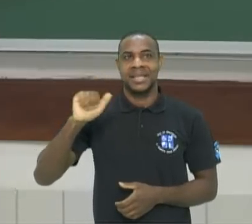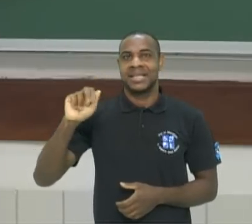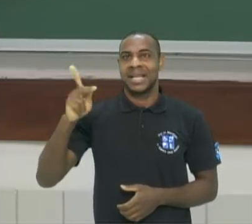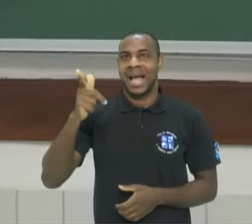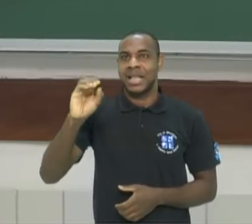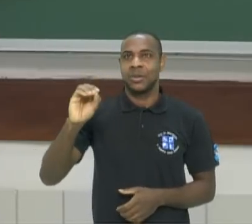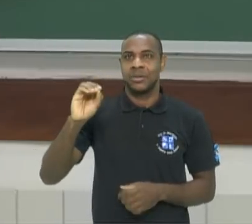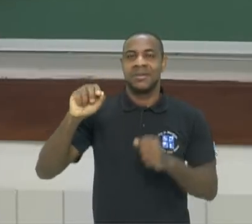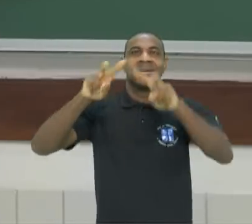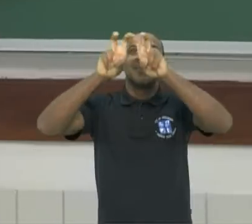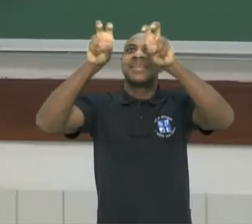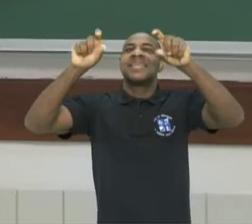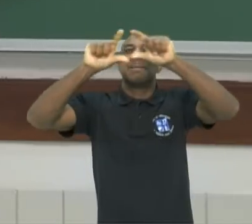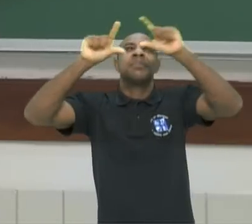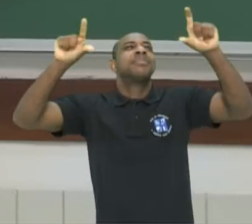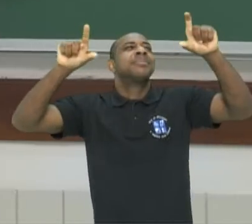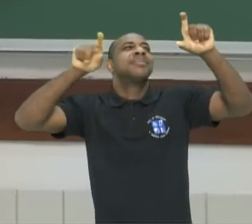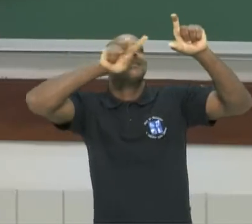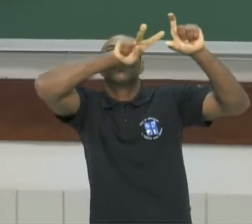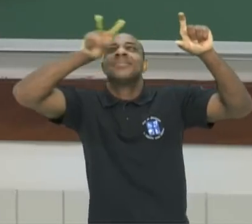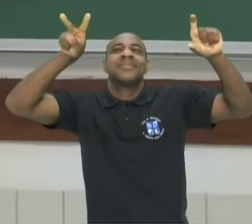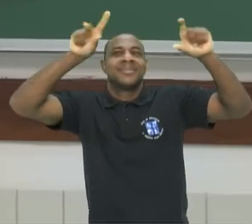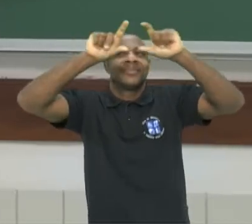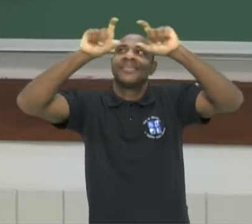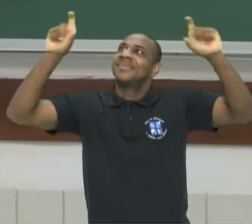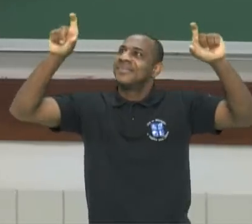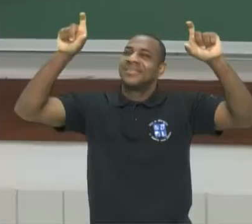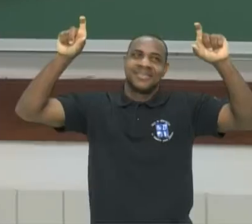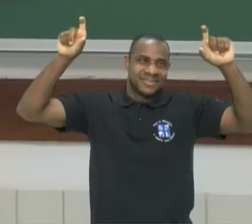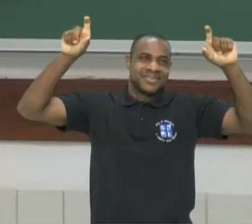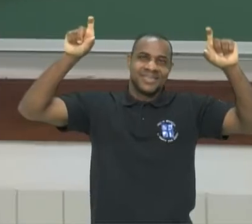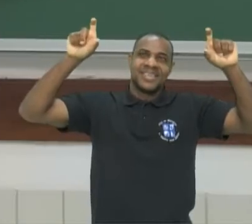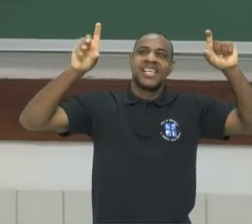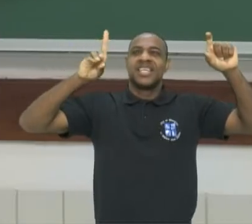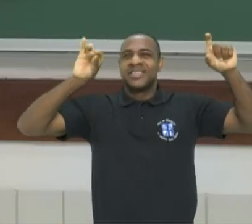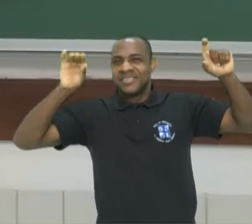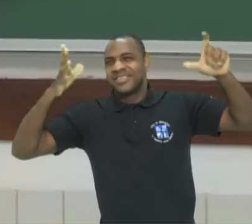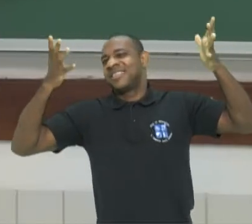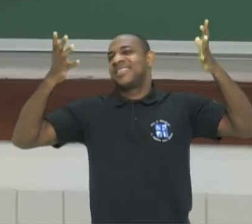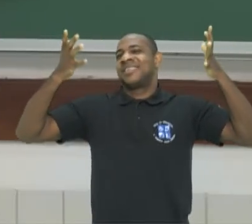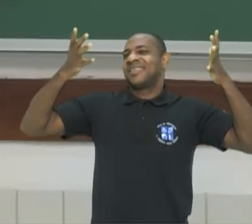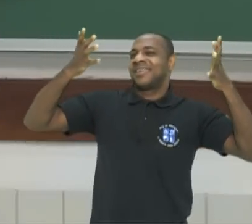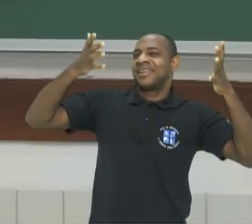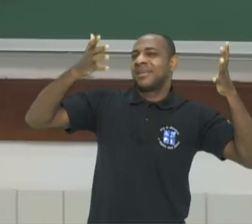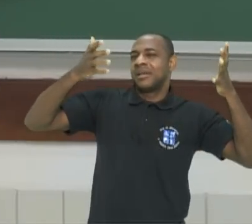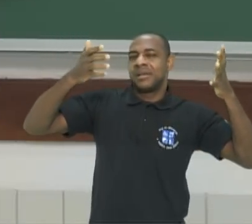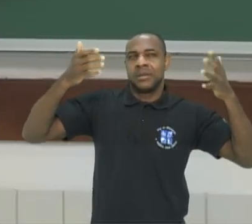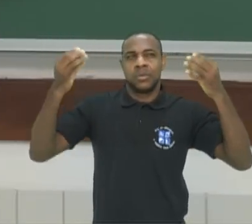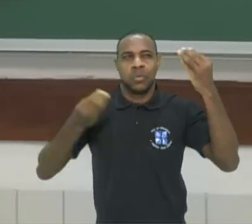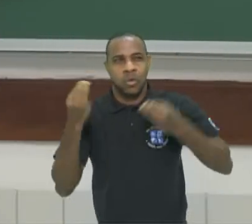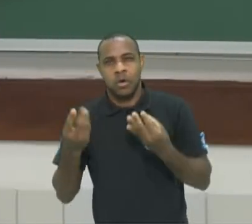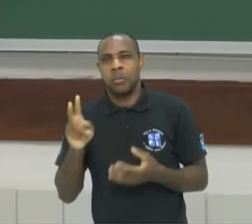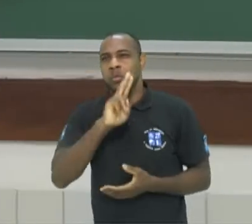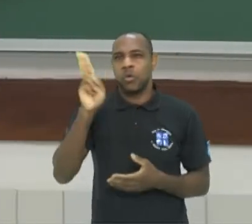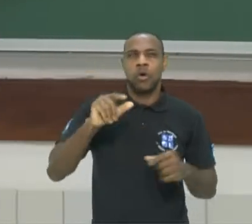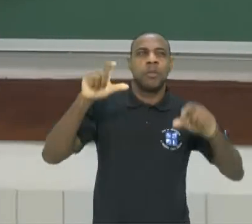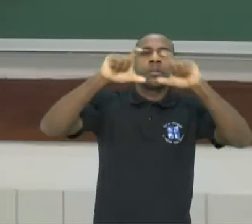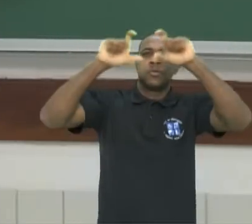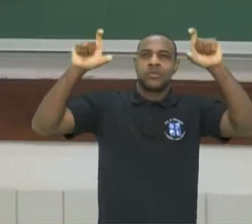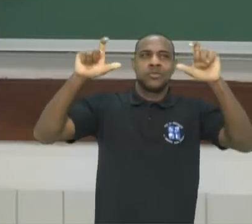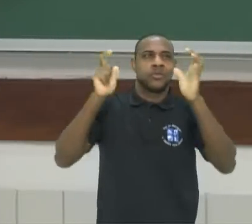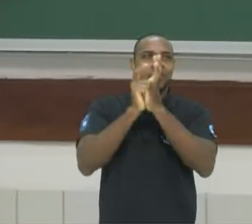gosto muito desse jornal X, não é verdade? Então, né, isso traz para mim uma confiabilidade, um nome, o cabeçalho